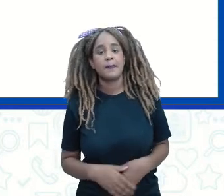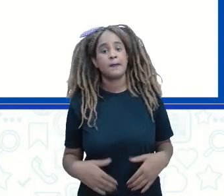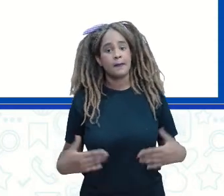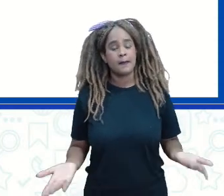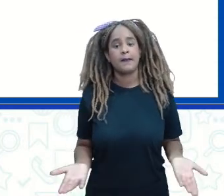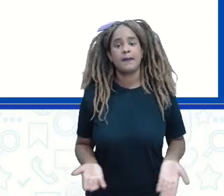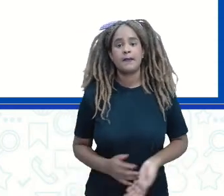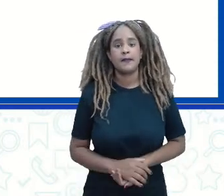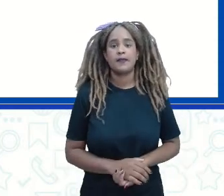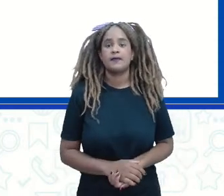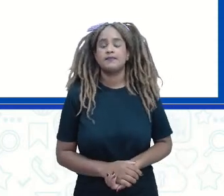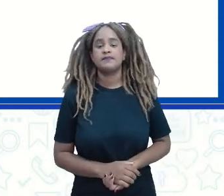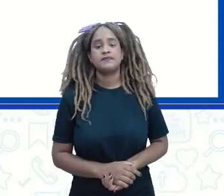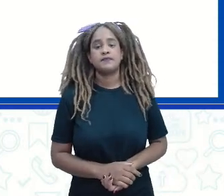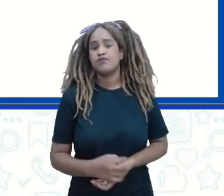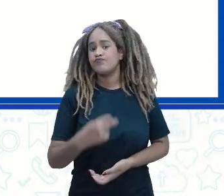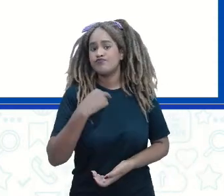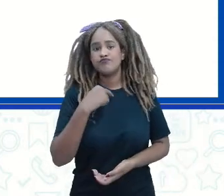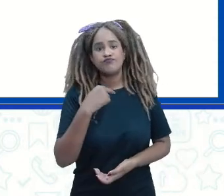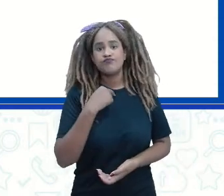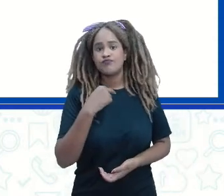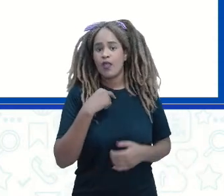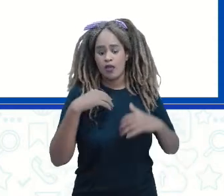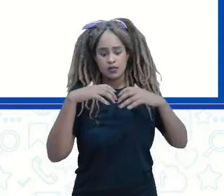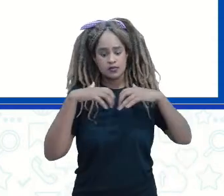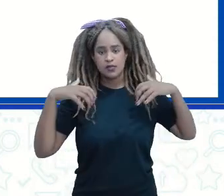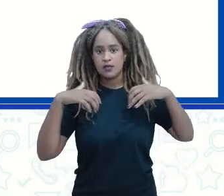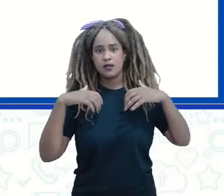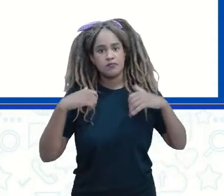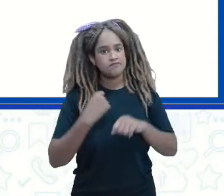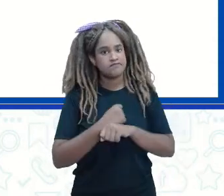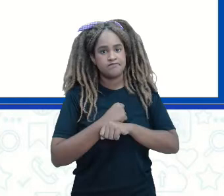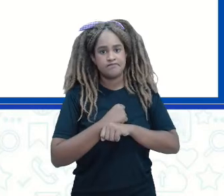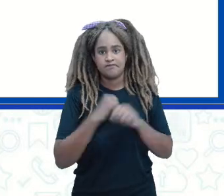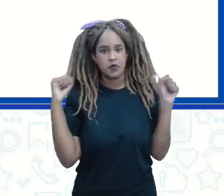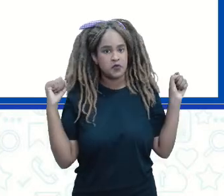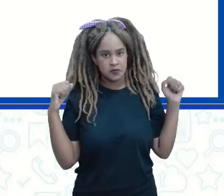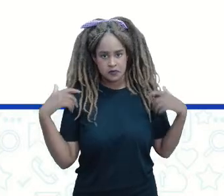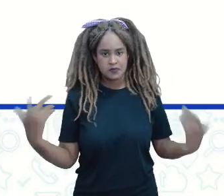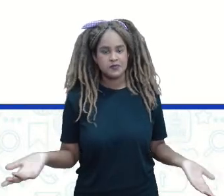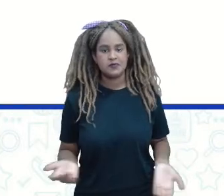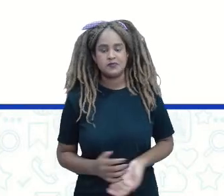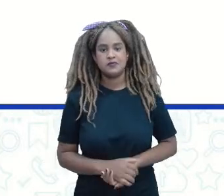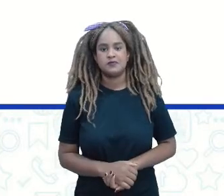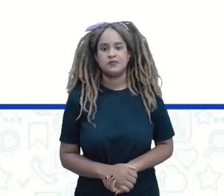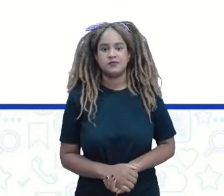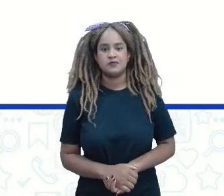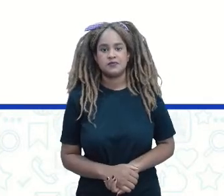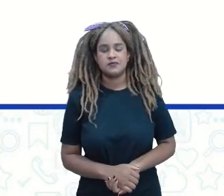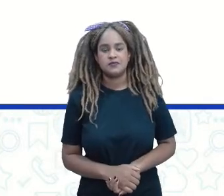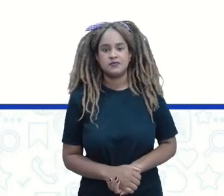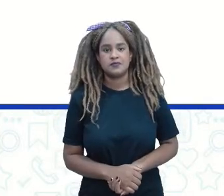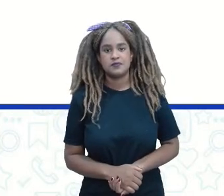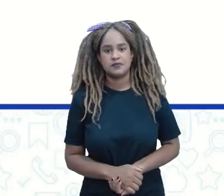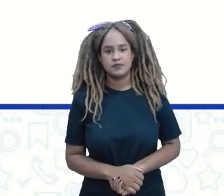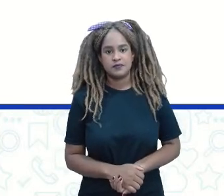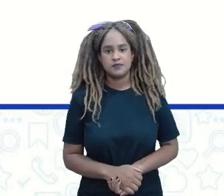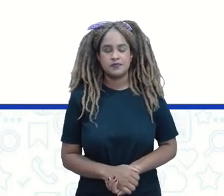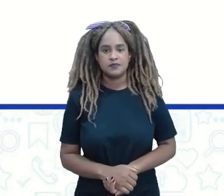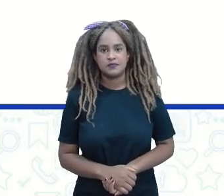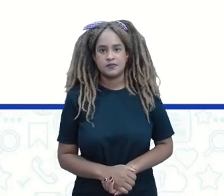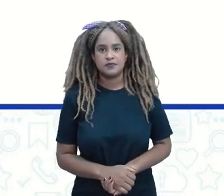é impossível separar os polos dos ímãs, tá certo? E aí,